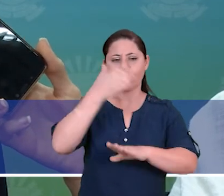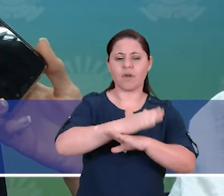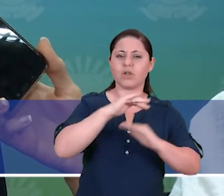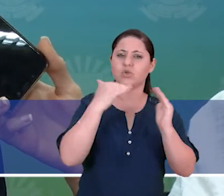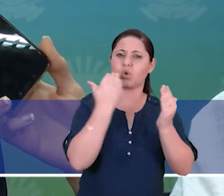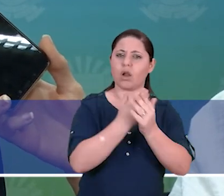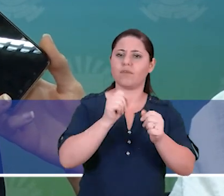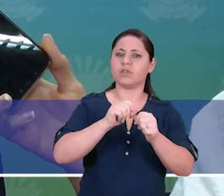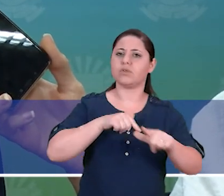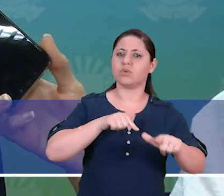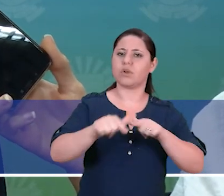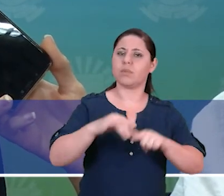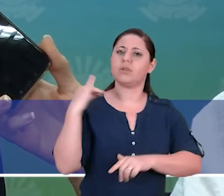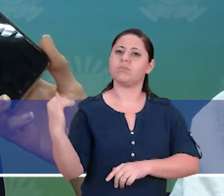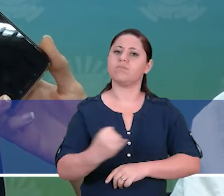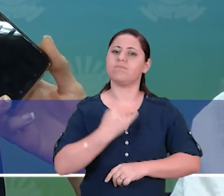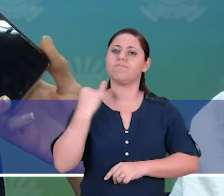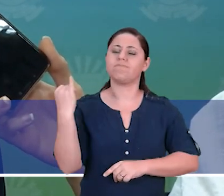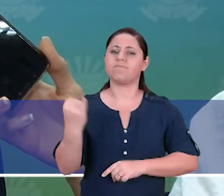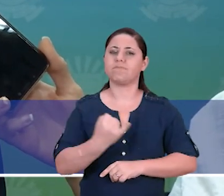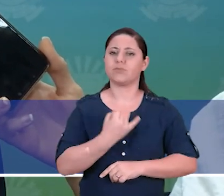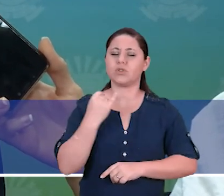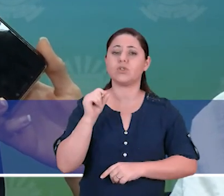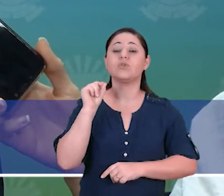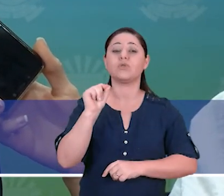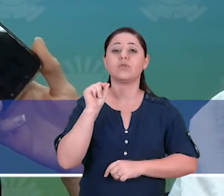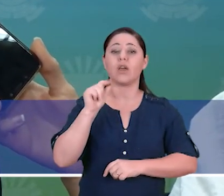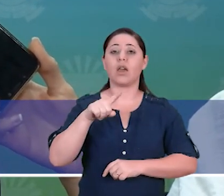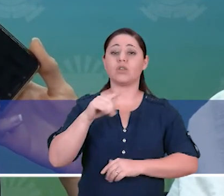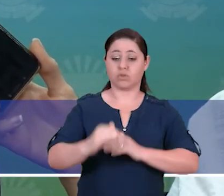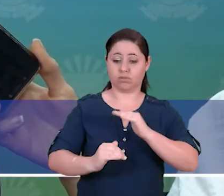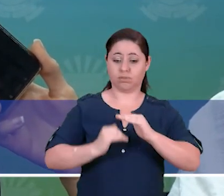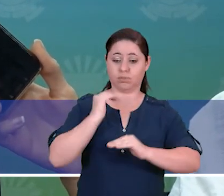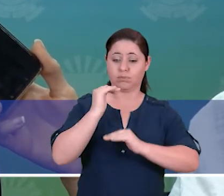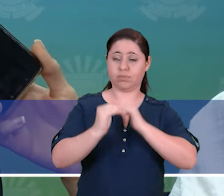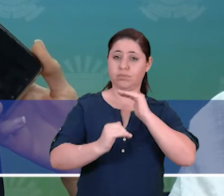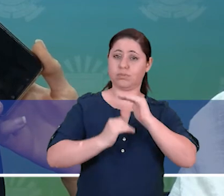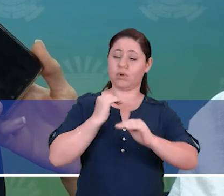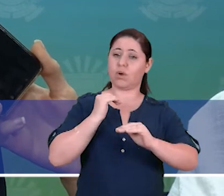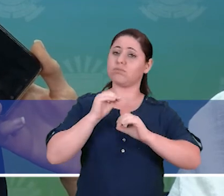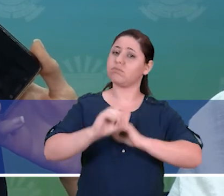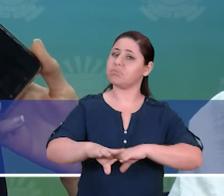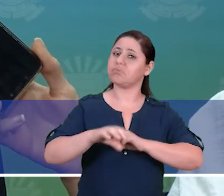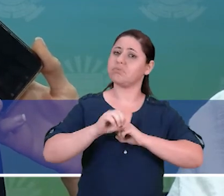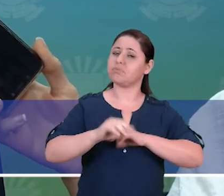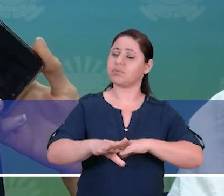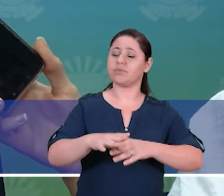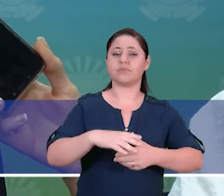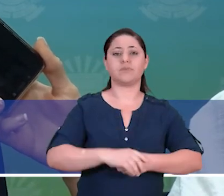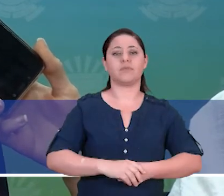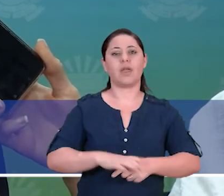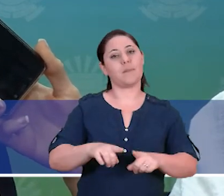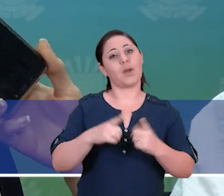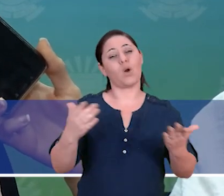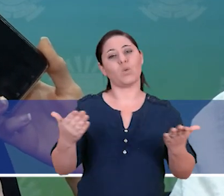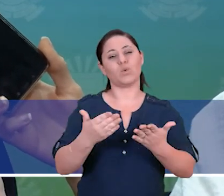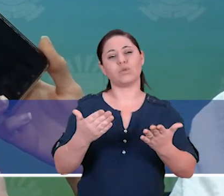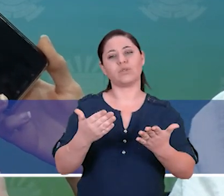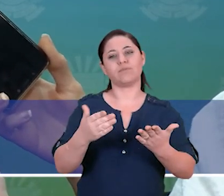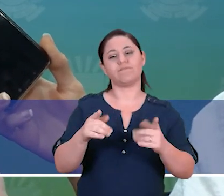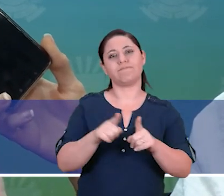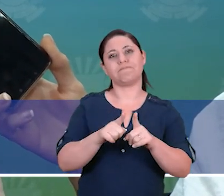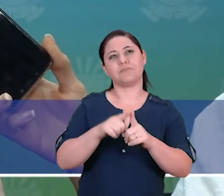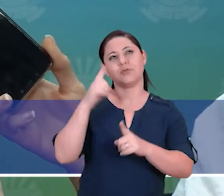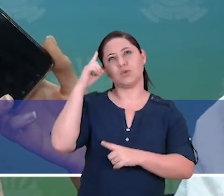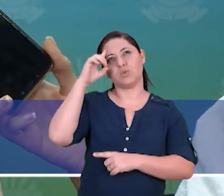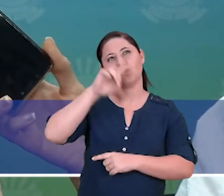os dias, fazendo o trabalho importantíssimo de desenvolvimento das atividades educacionais. Mas hoje também é